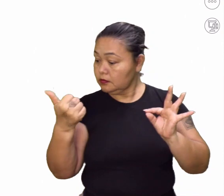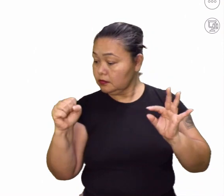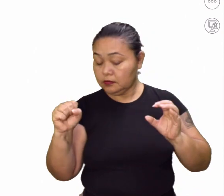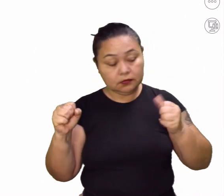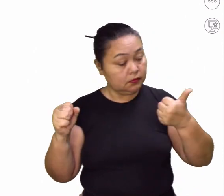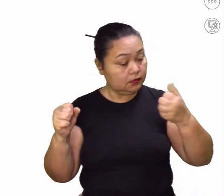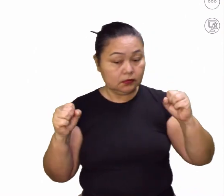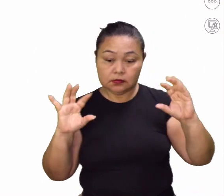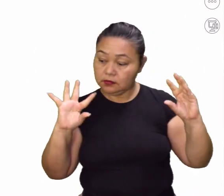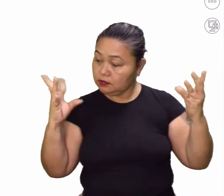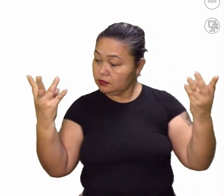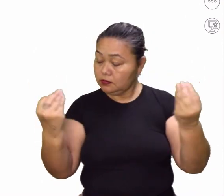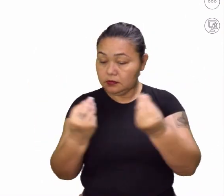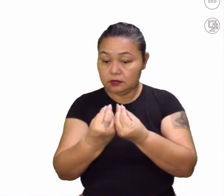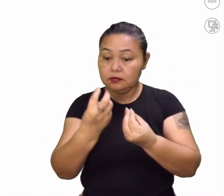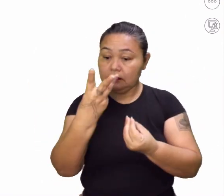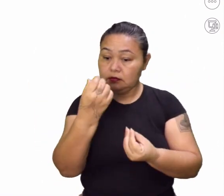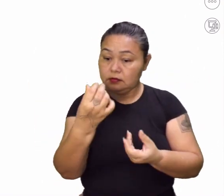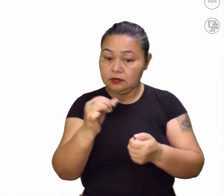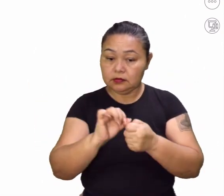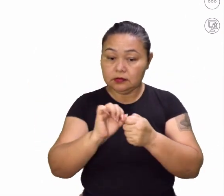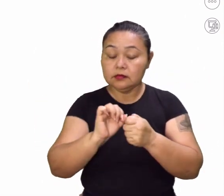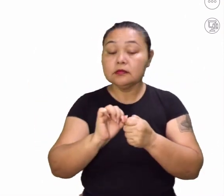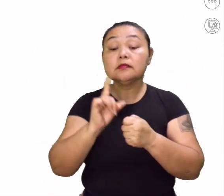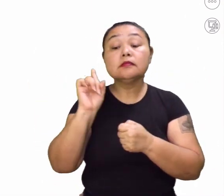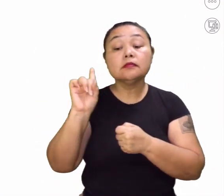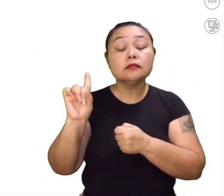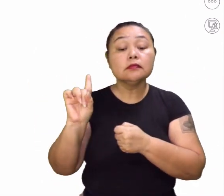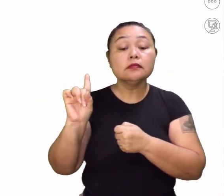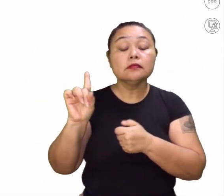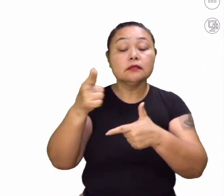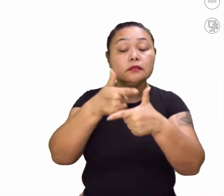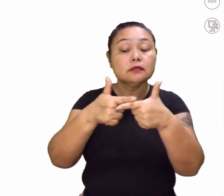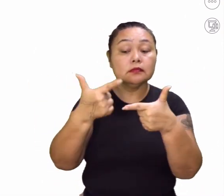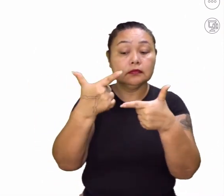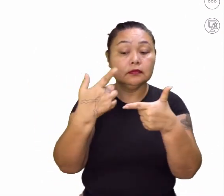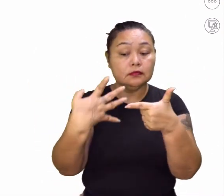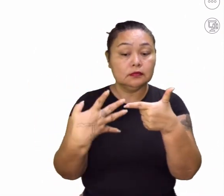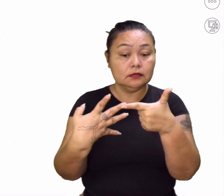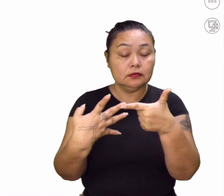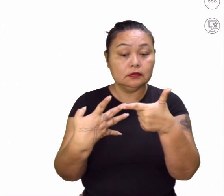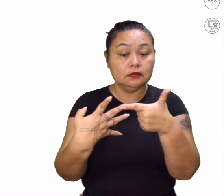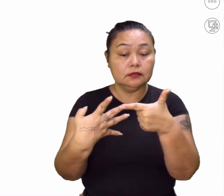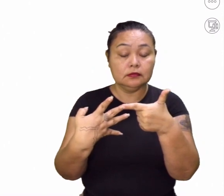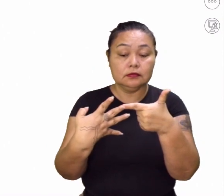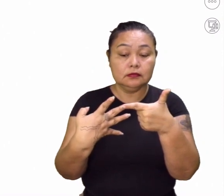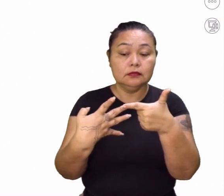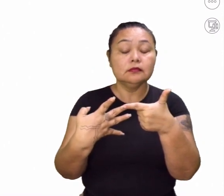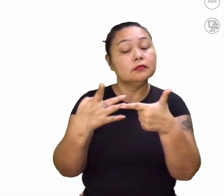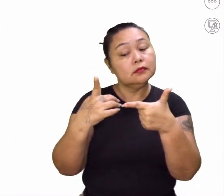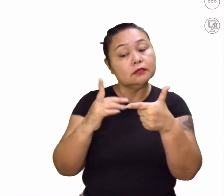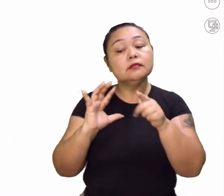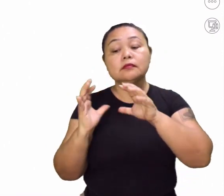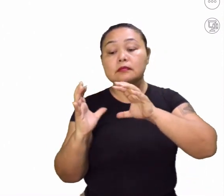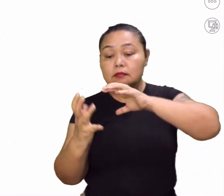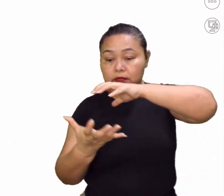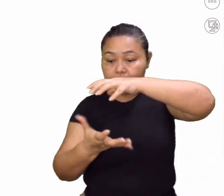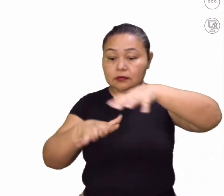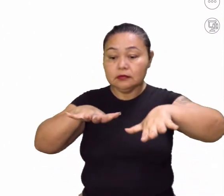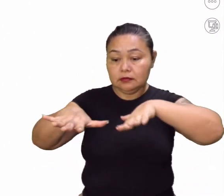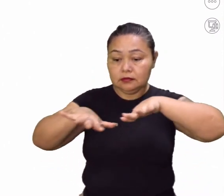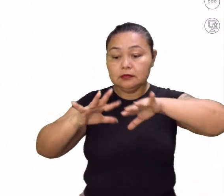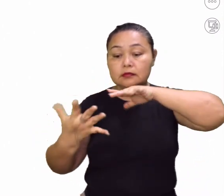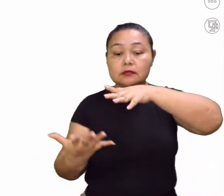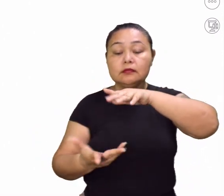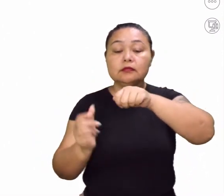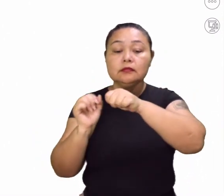aí a gente pega, para estabelecer os graus de fuso horário, divide por 24 horas, que é o movimento de rotação.